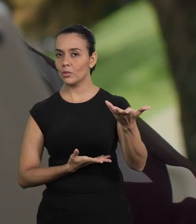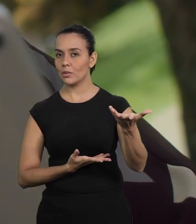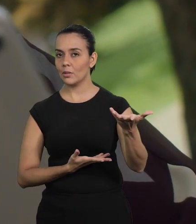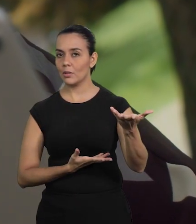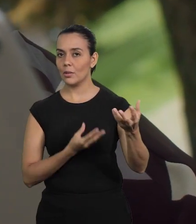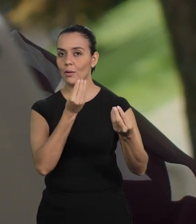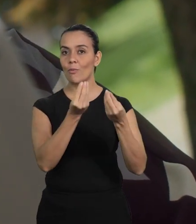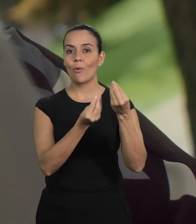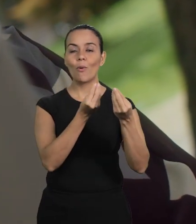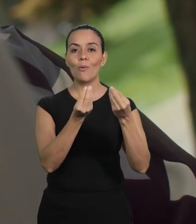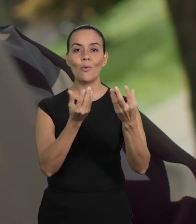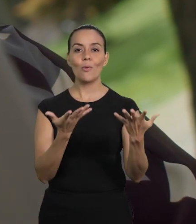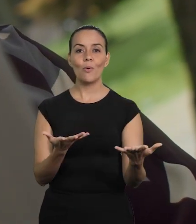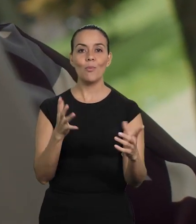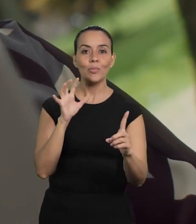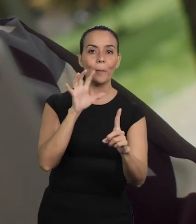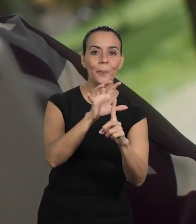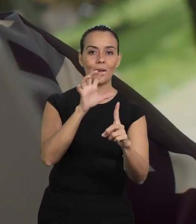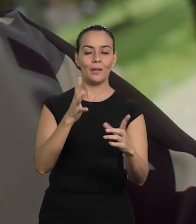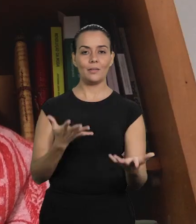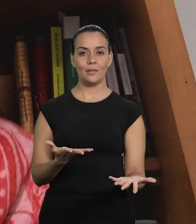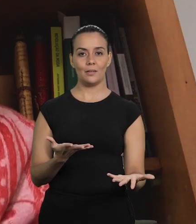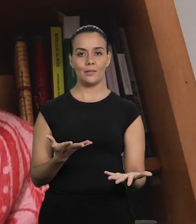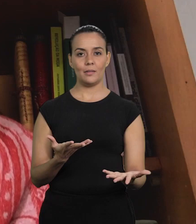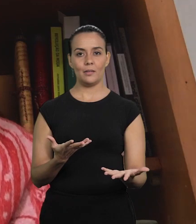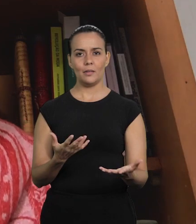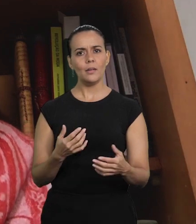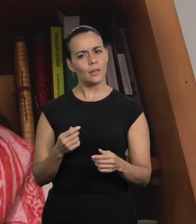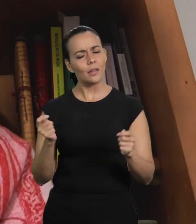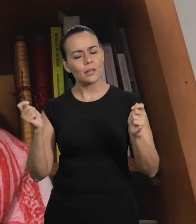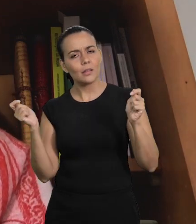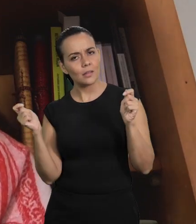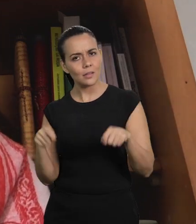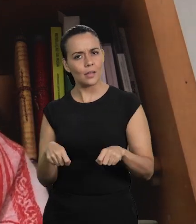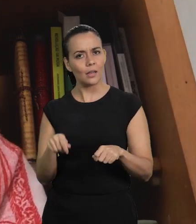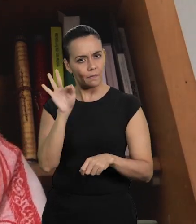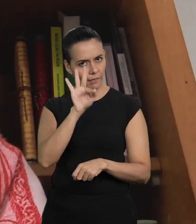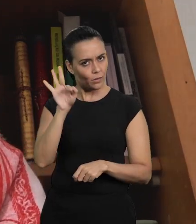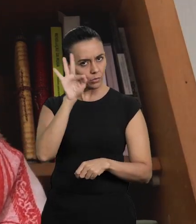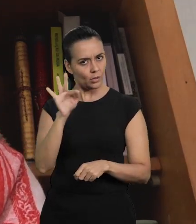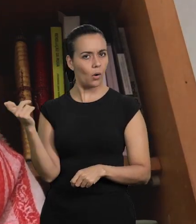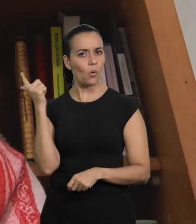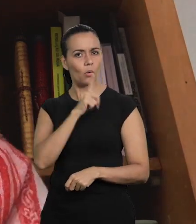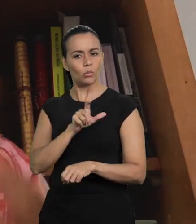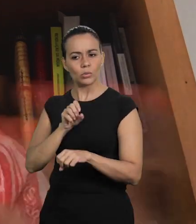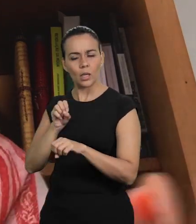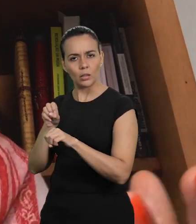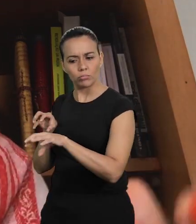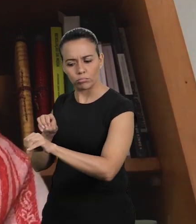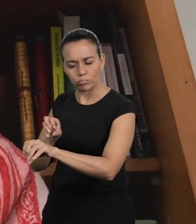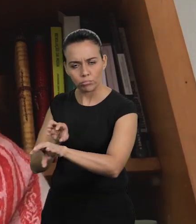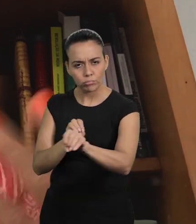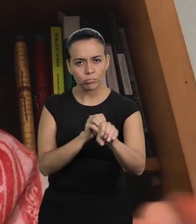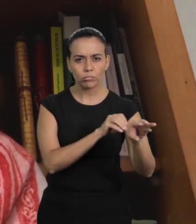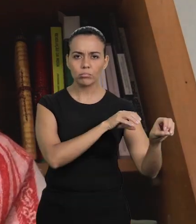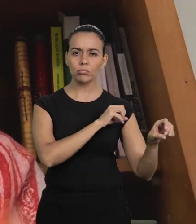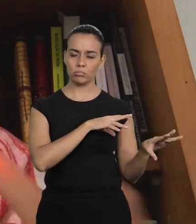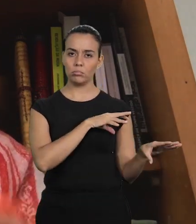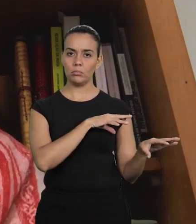impactada. Isso é possível. A universidade possibilita isso, né? Você abrir